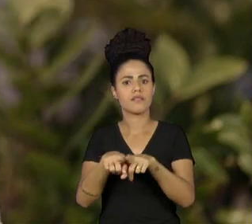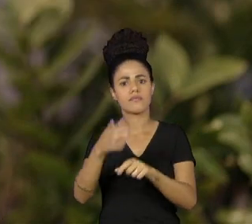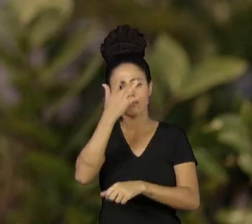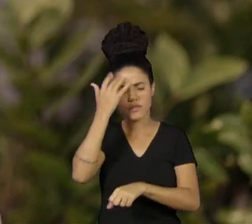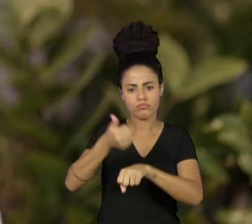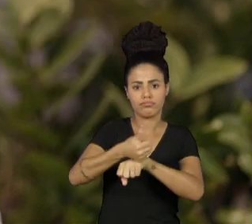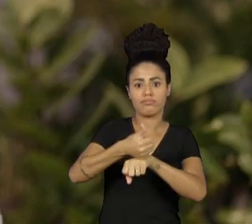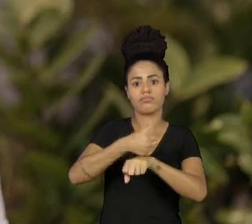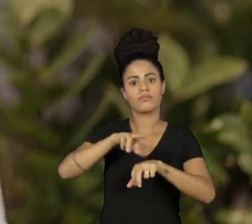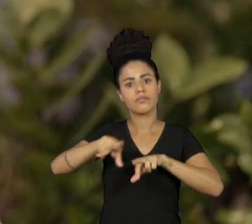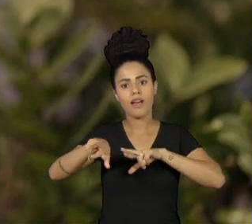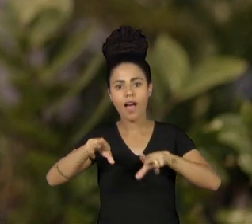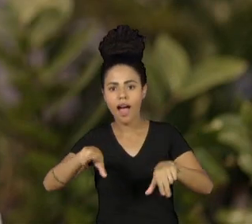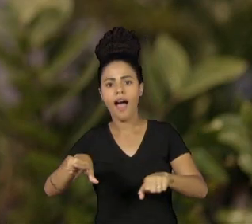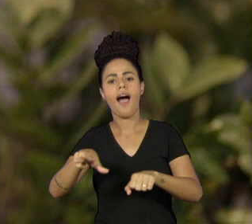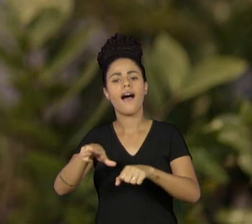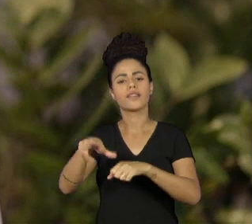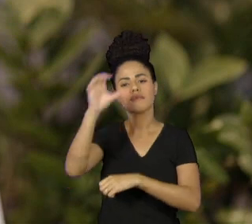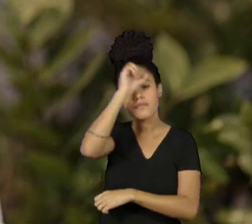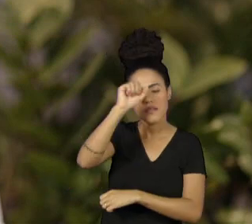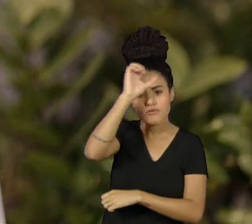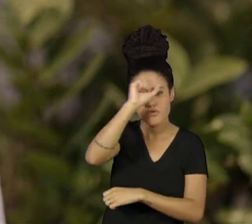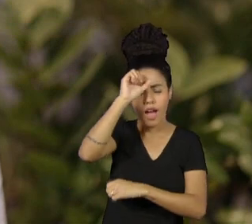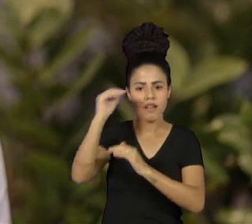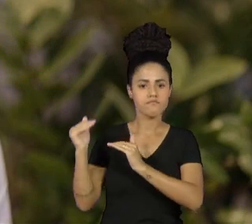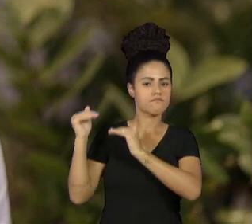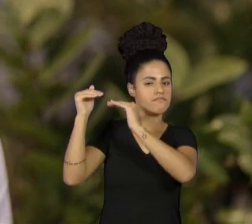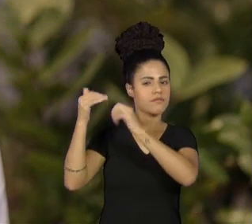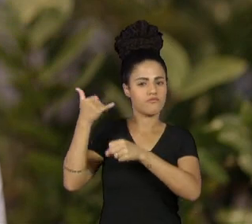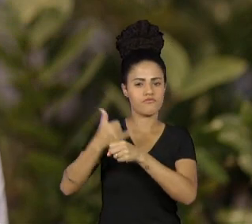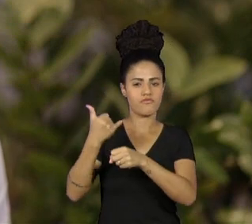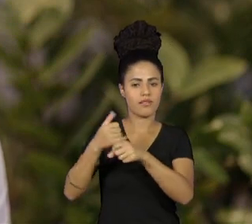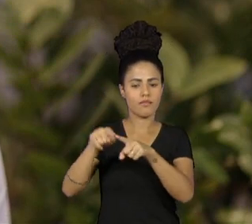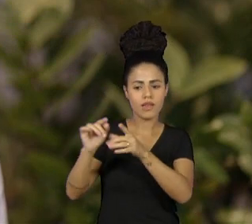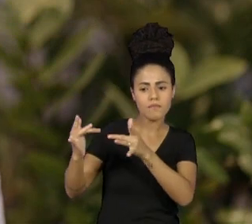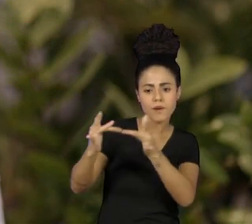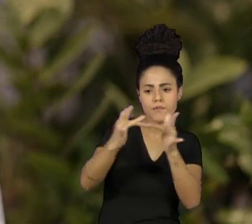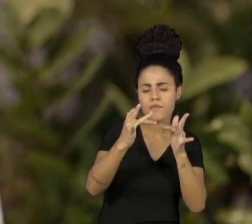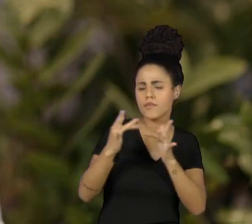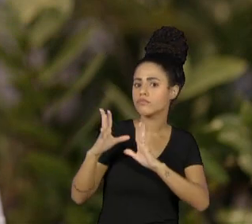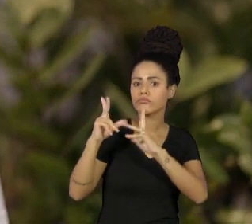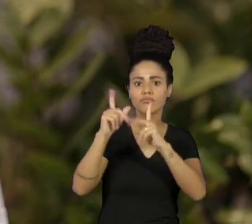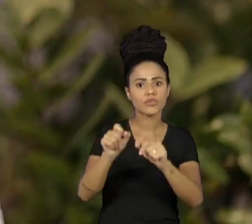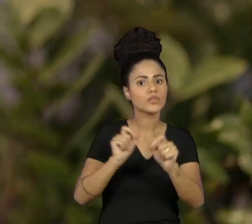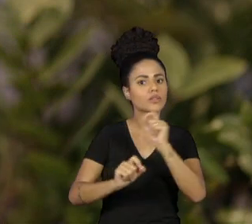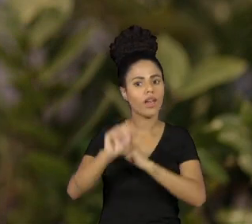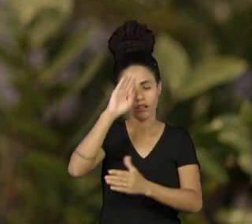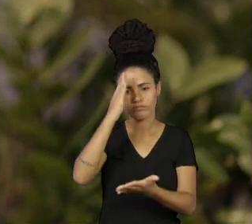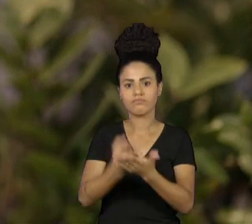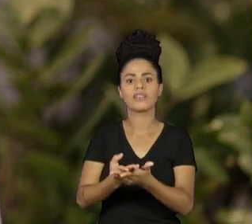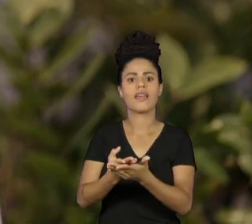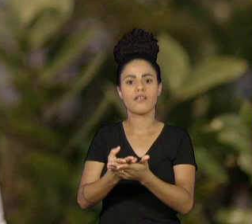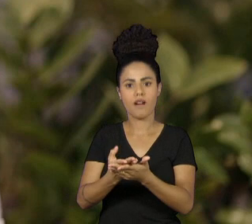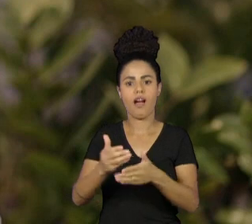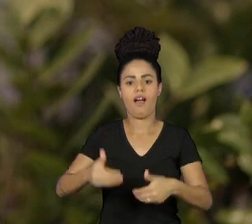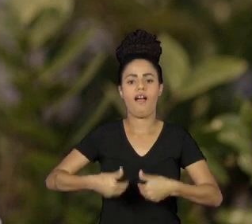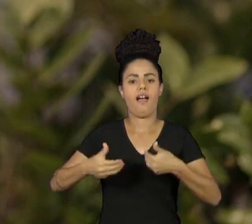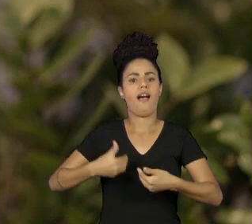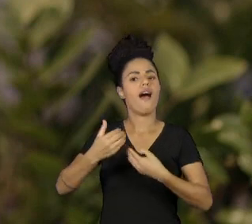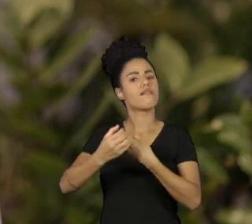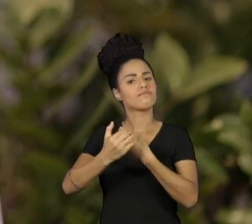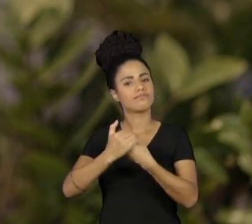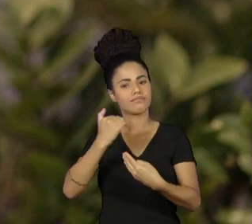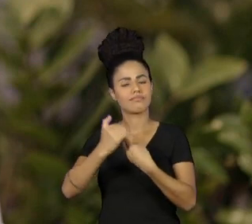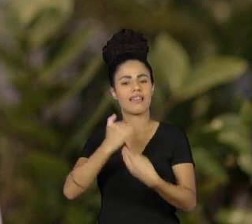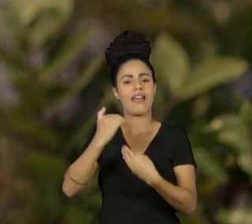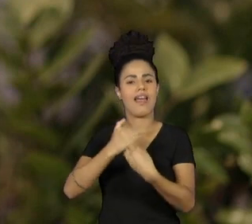vai desde estagiário até superintendente ali. E o contato com esses profissionais, com certeza, me auxiliou no que diz respeito à